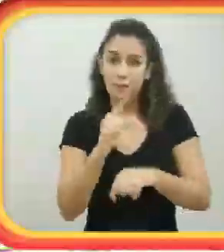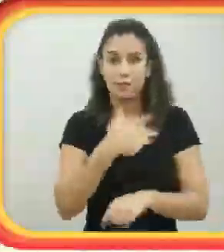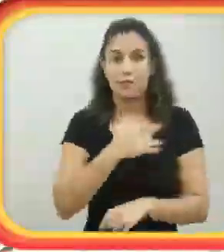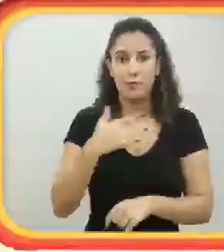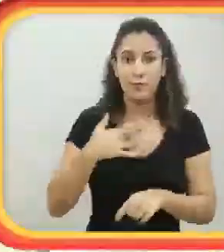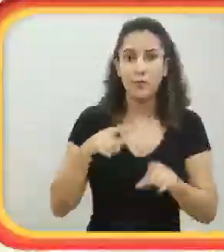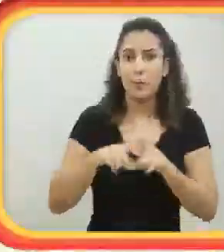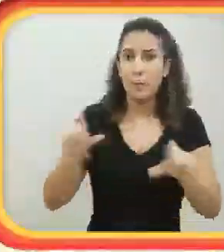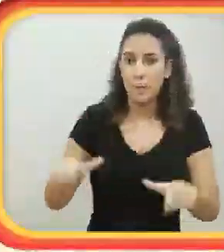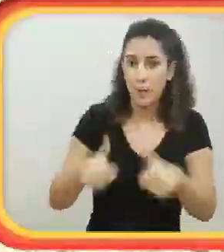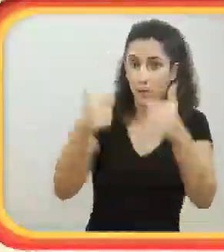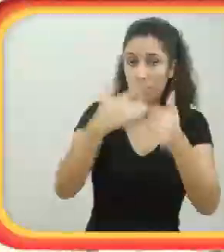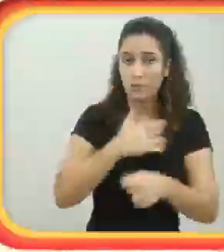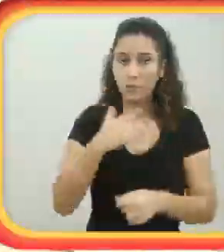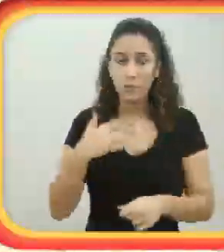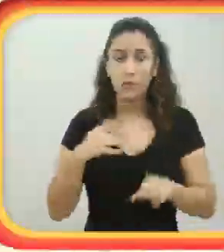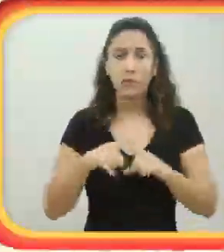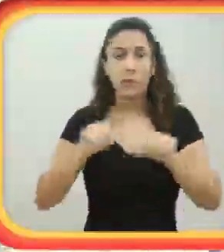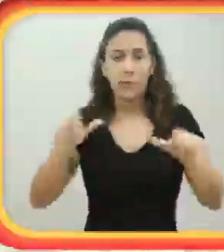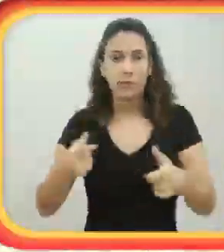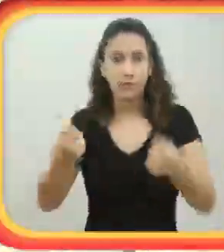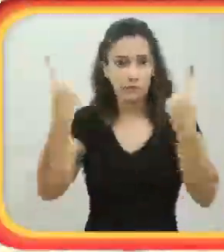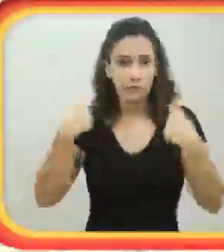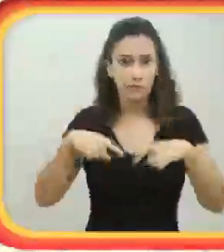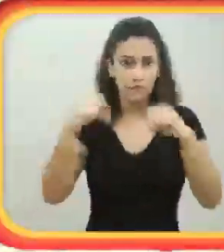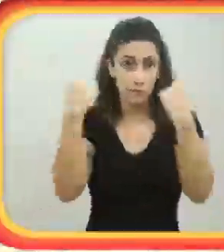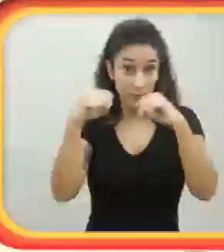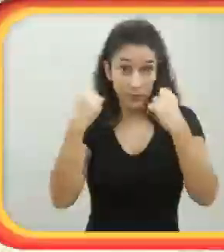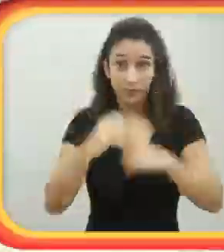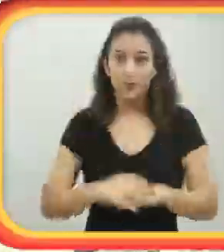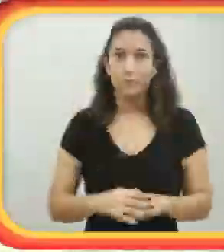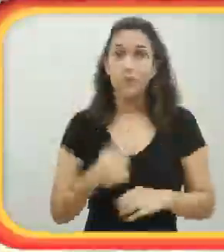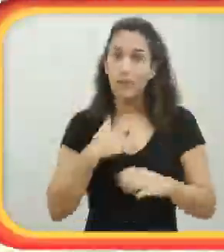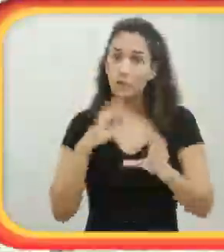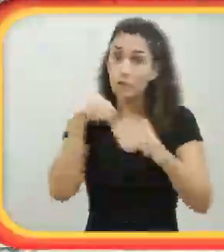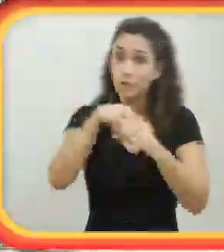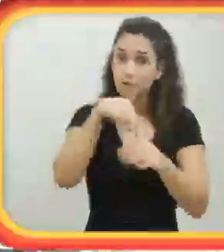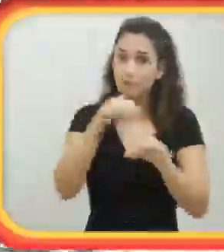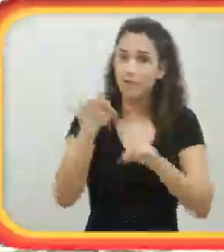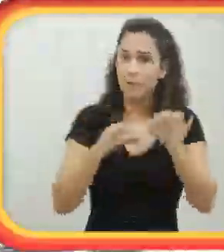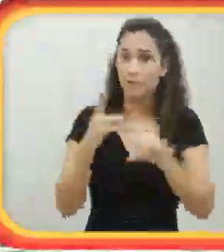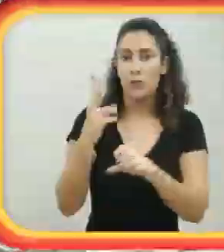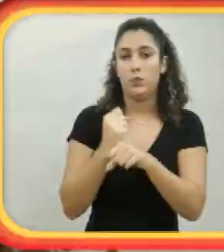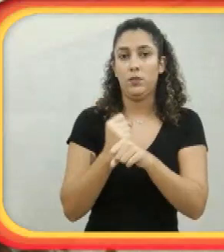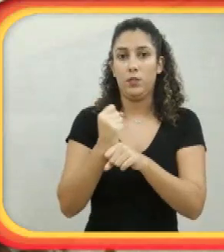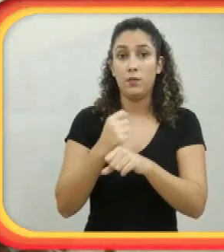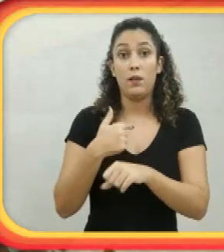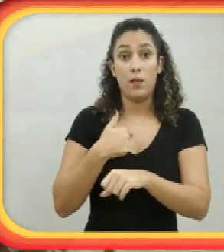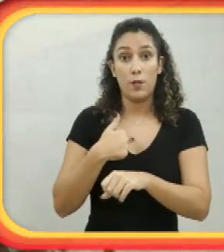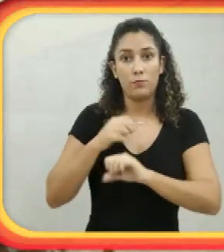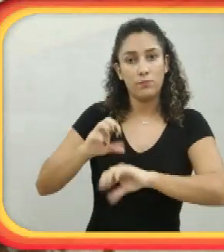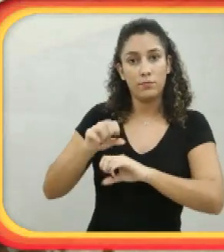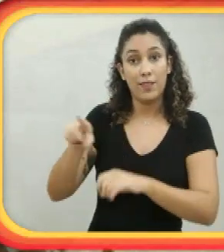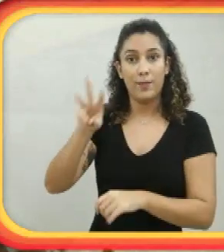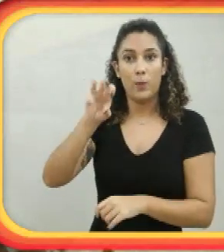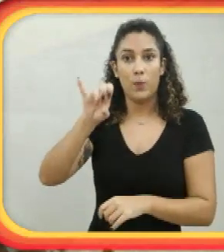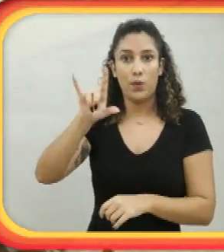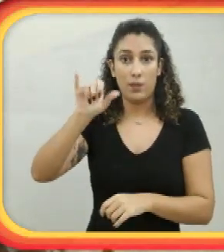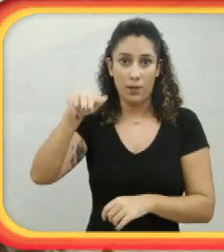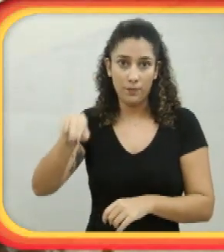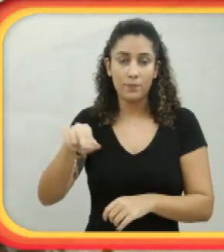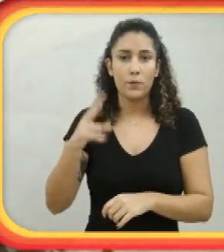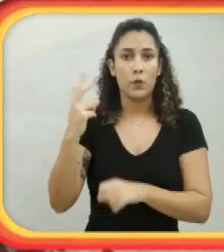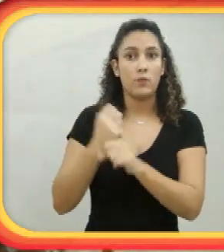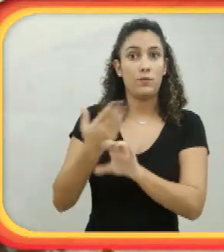sociedade praticando um esporte saudável. Melhorar a saúde, melhorar a atividade física. Eu estou nesse projeto há